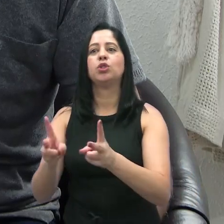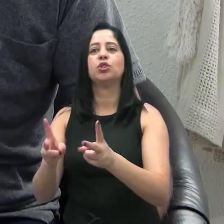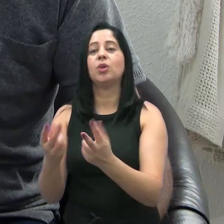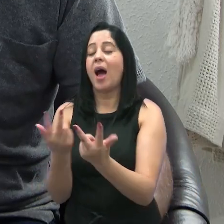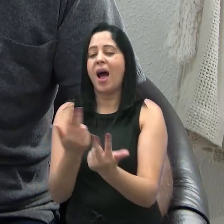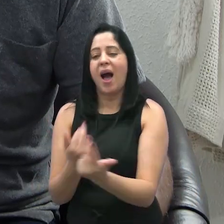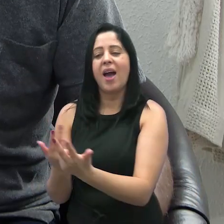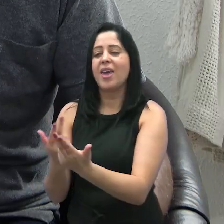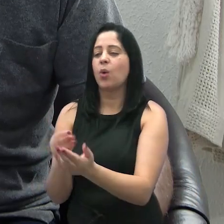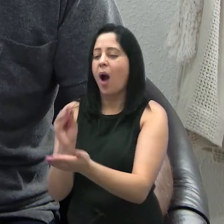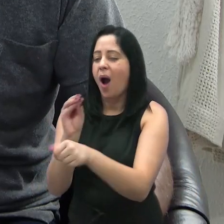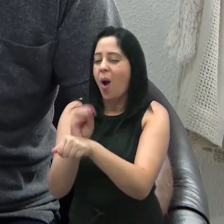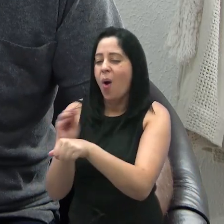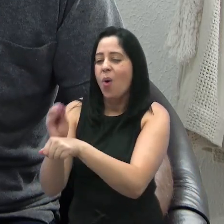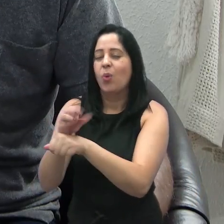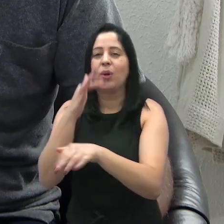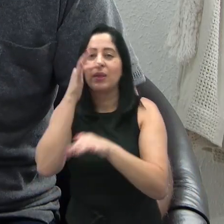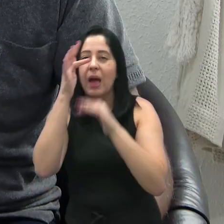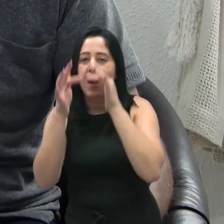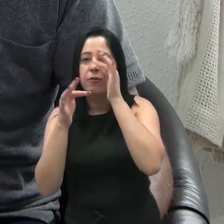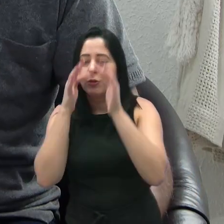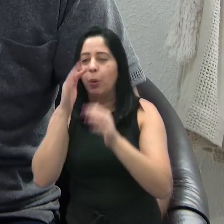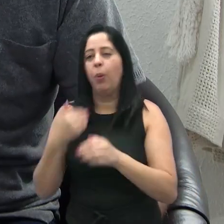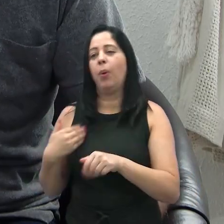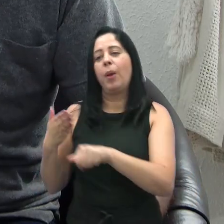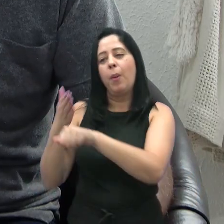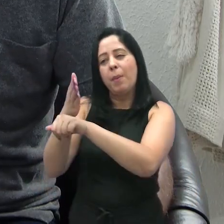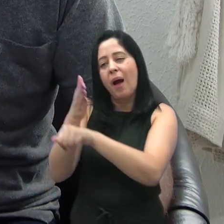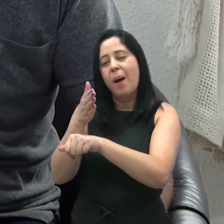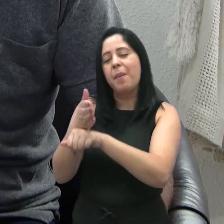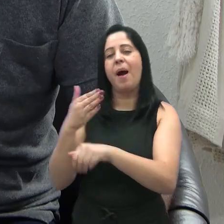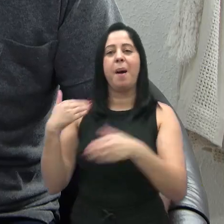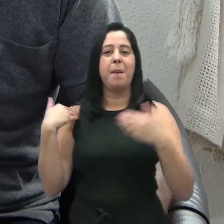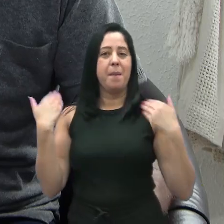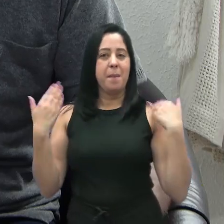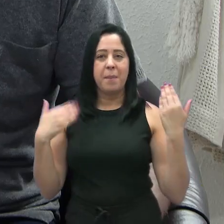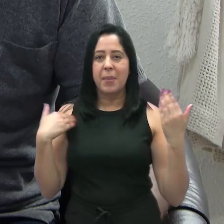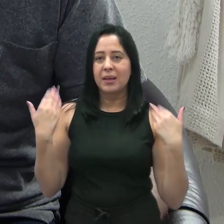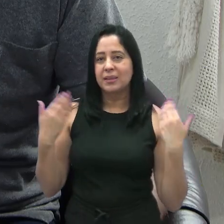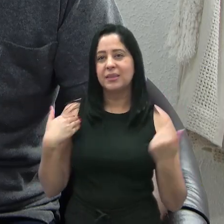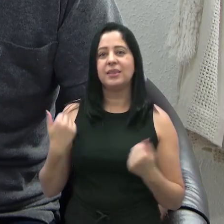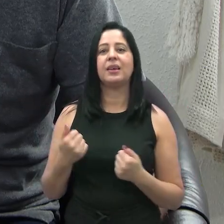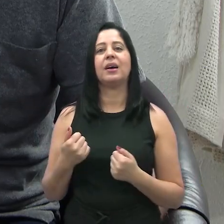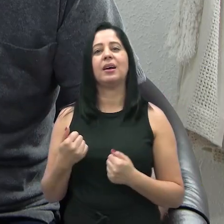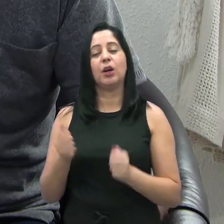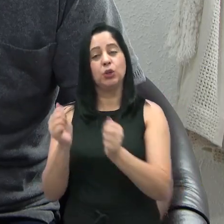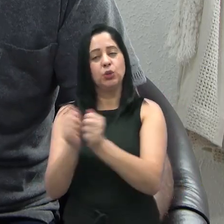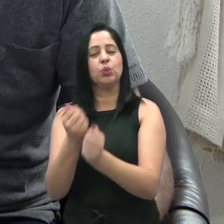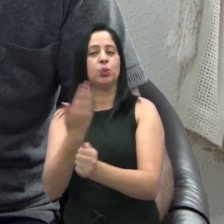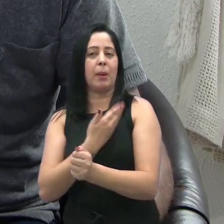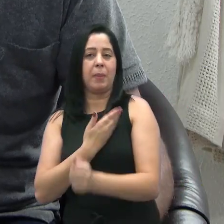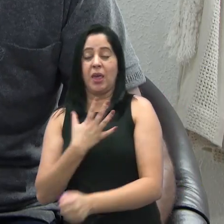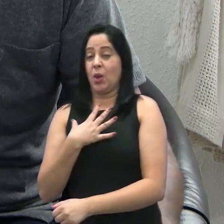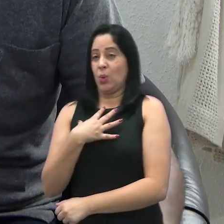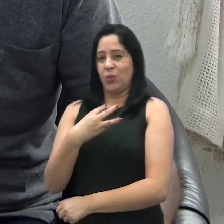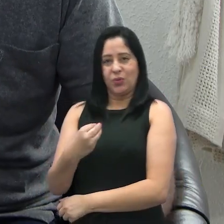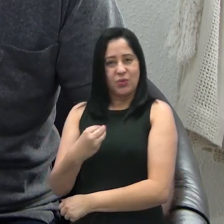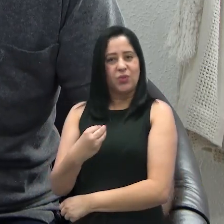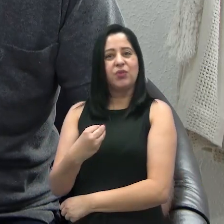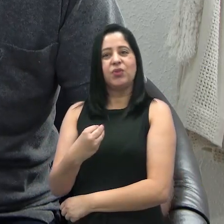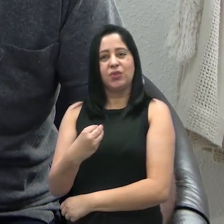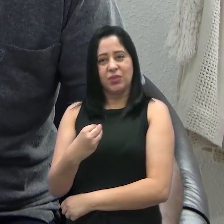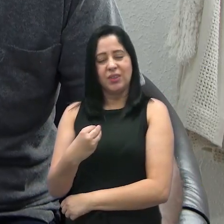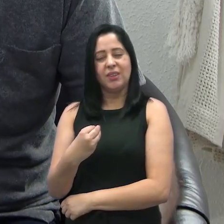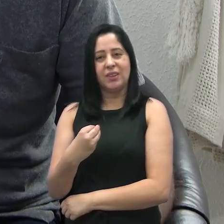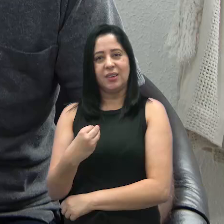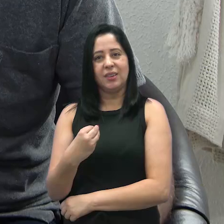as mesmas atividades que a gente fazia, saía, né? Às vezes saio com os amigos, minha filha sempre